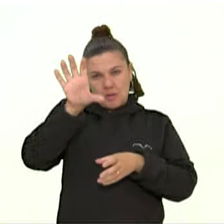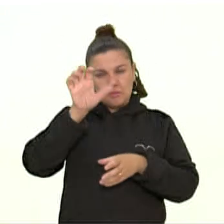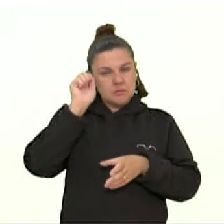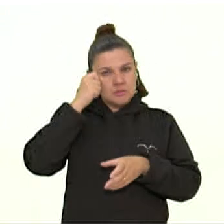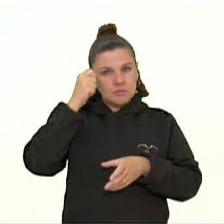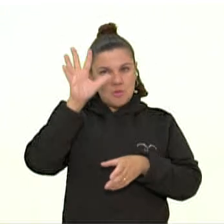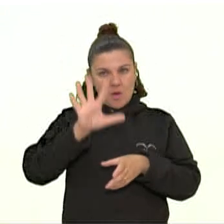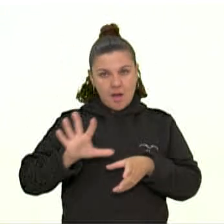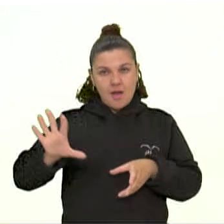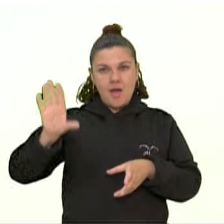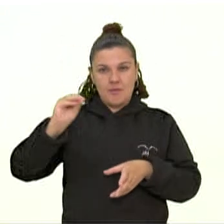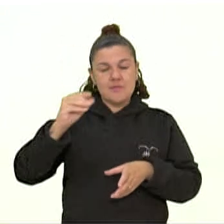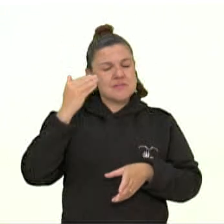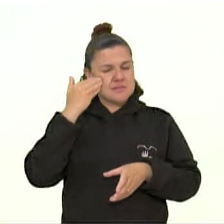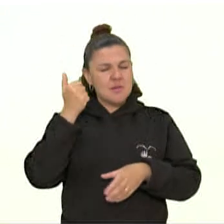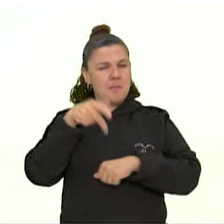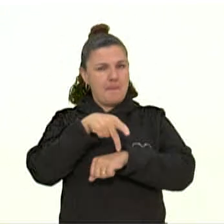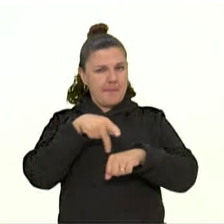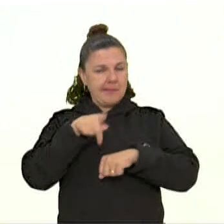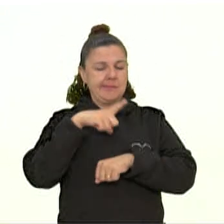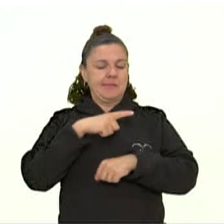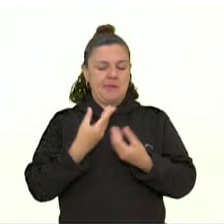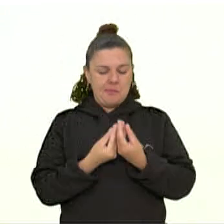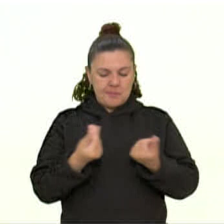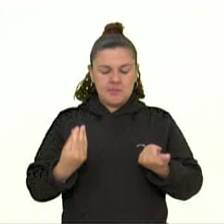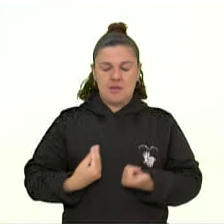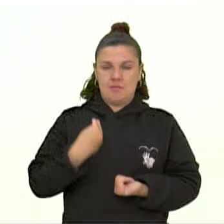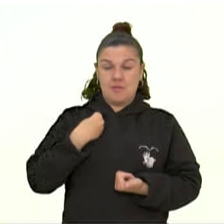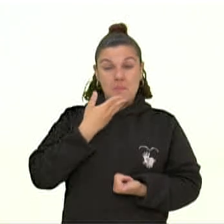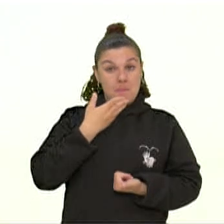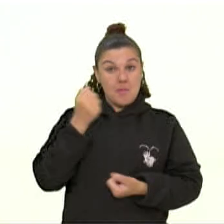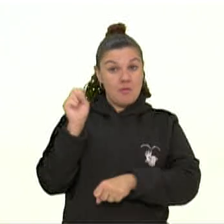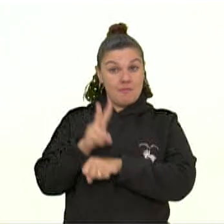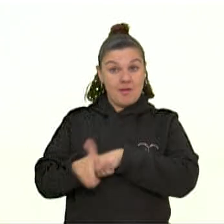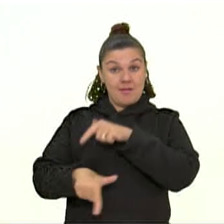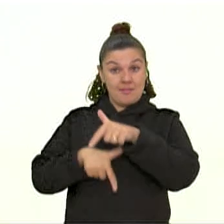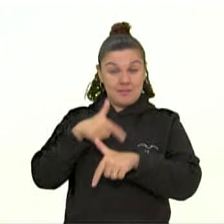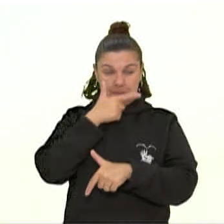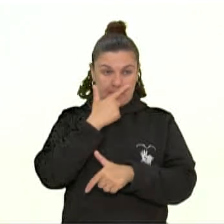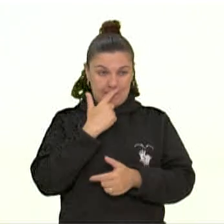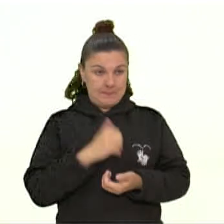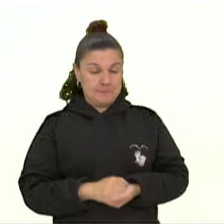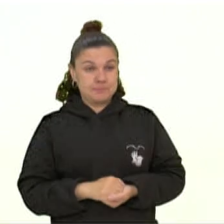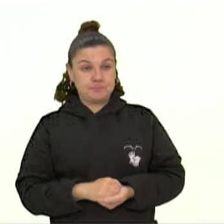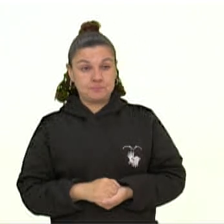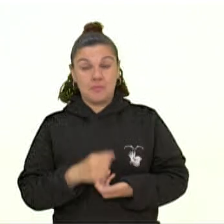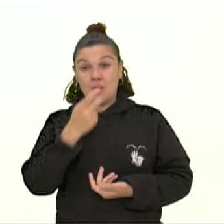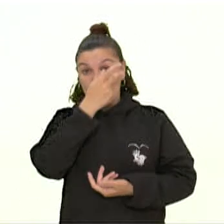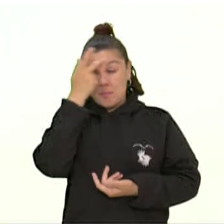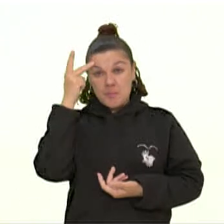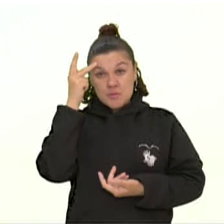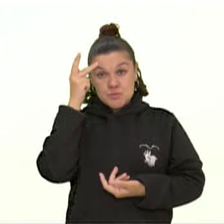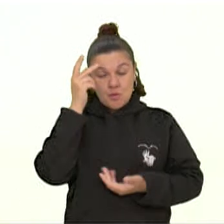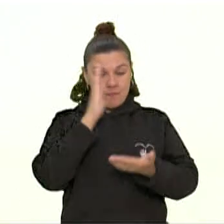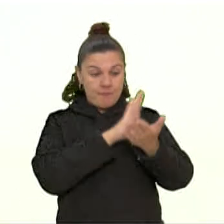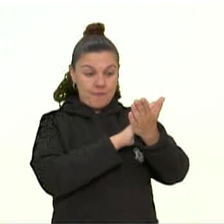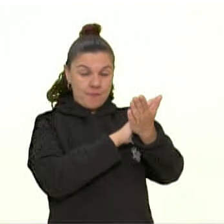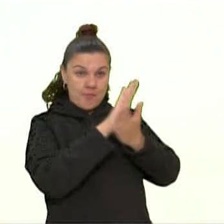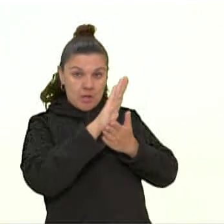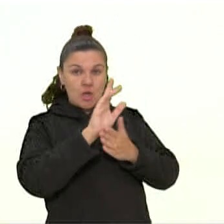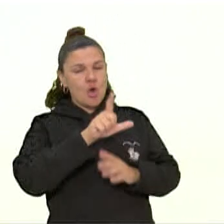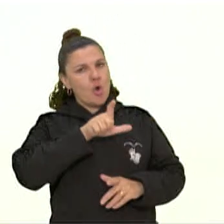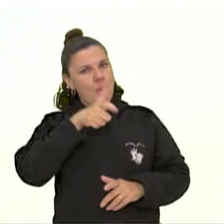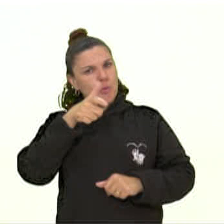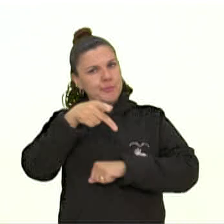Vão para países onde eles encontram uma qualidade de vida maior, uma oferta maior de emprego. Os que vão para